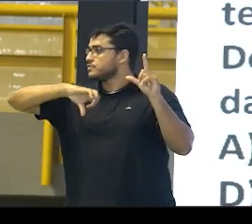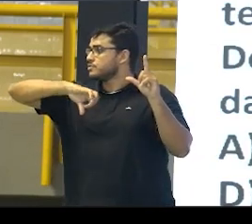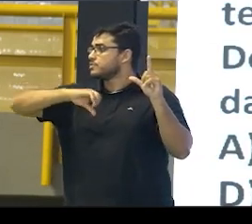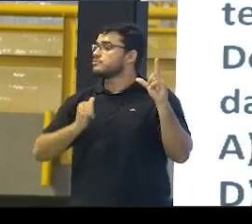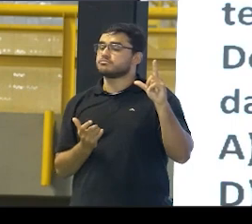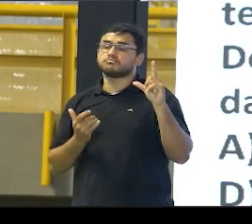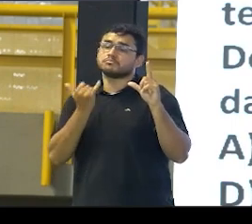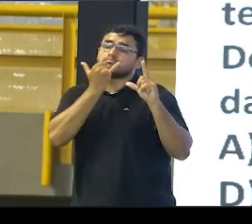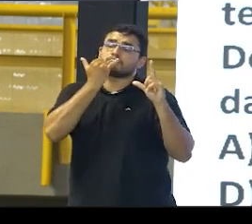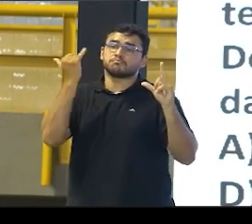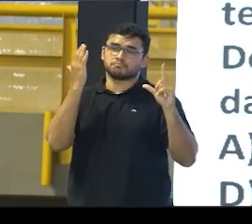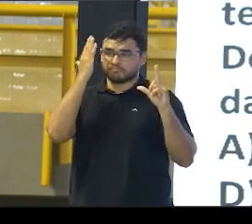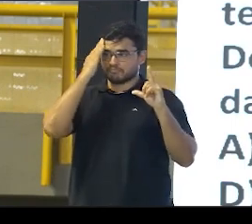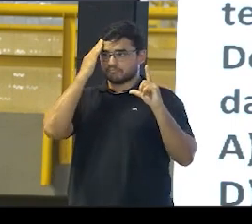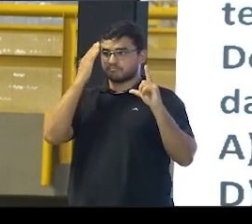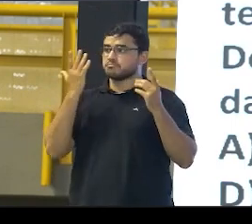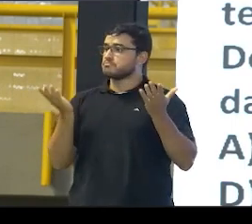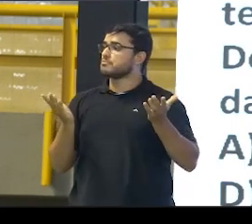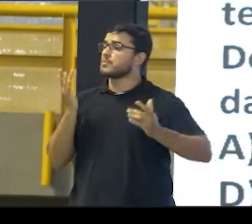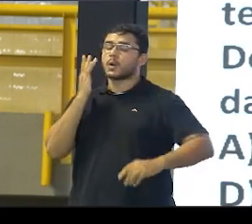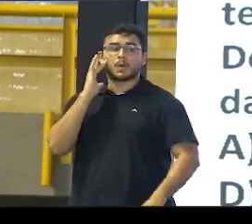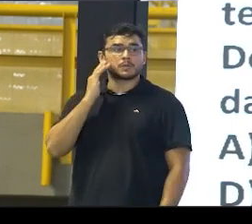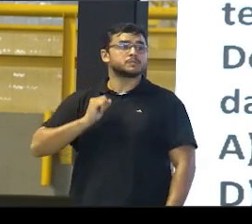4,5. Então, você pode ter